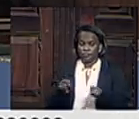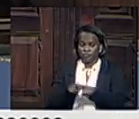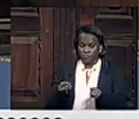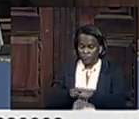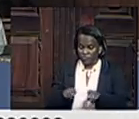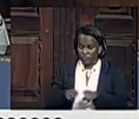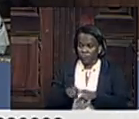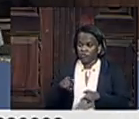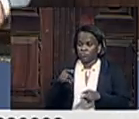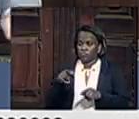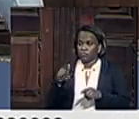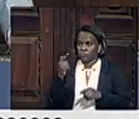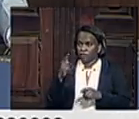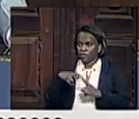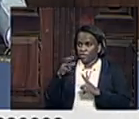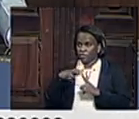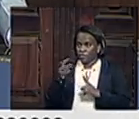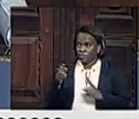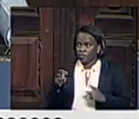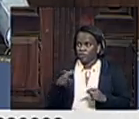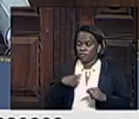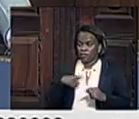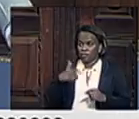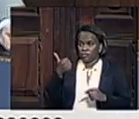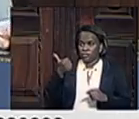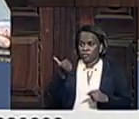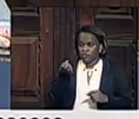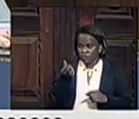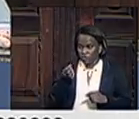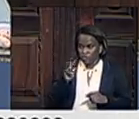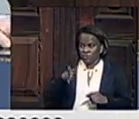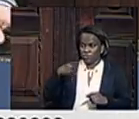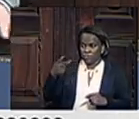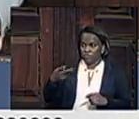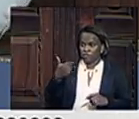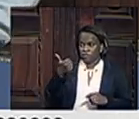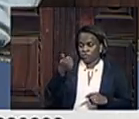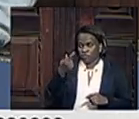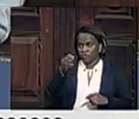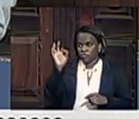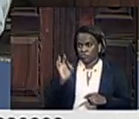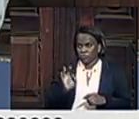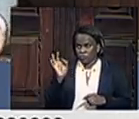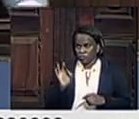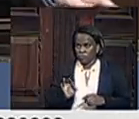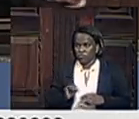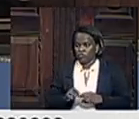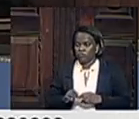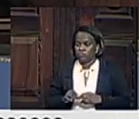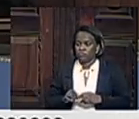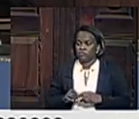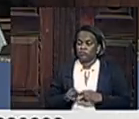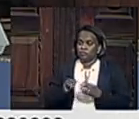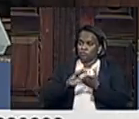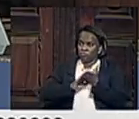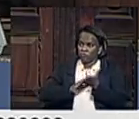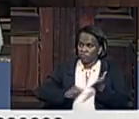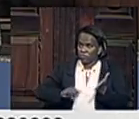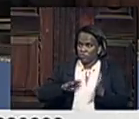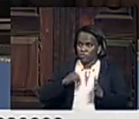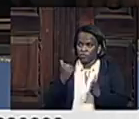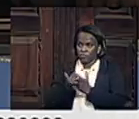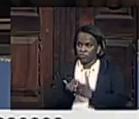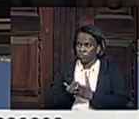com refrigerante, sai de 16% para 17%, tirando